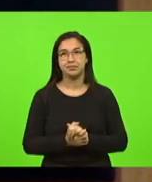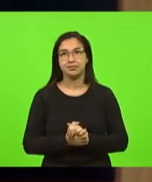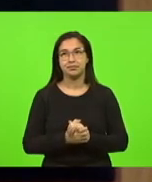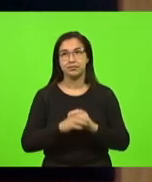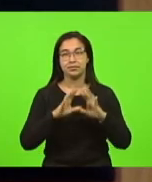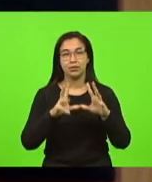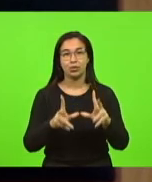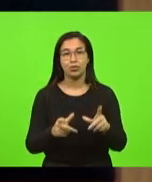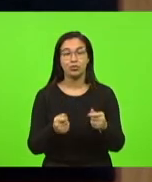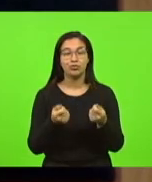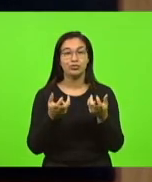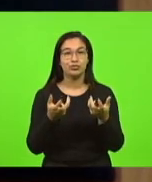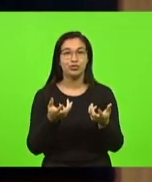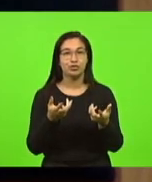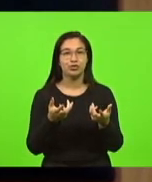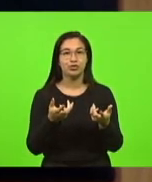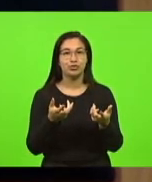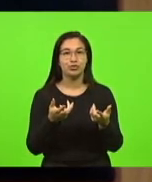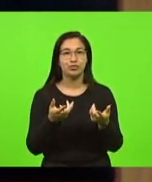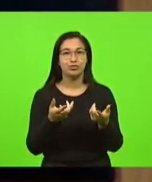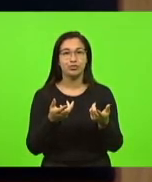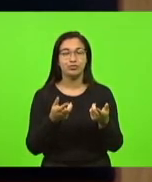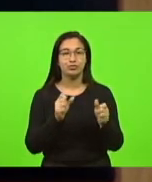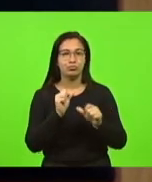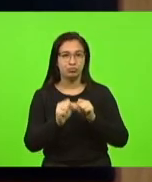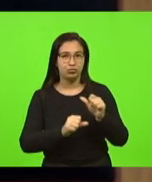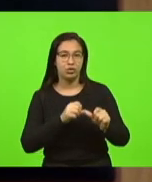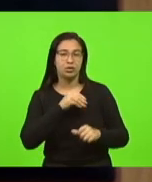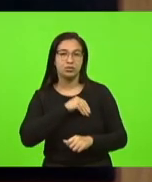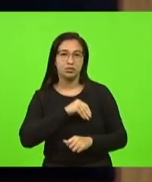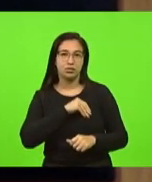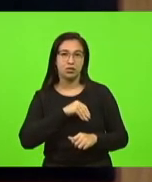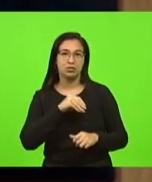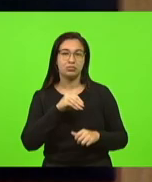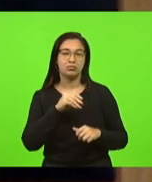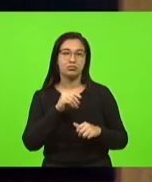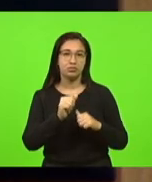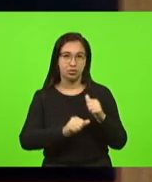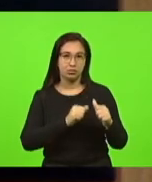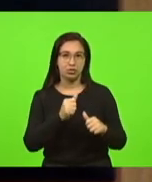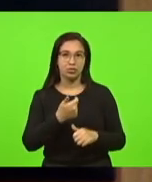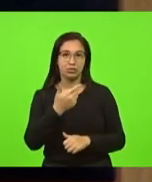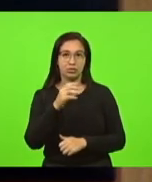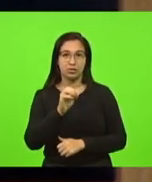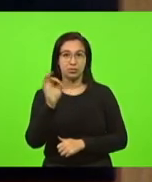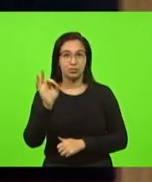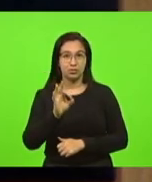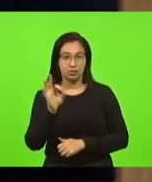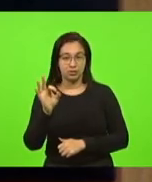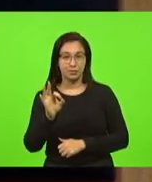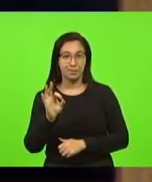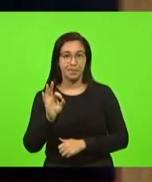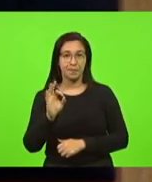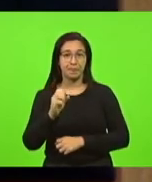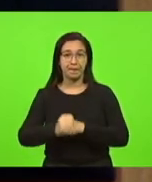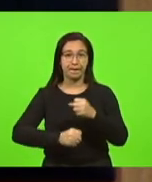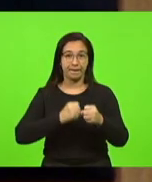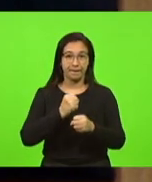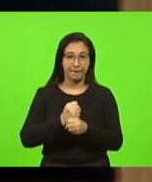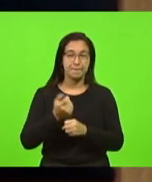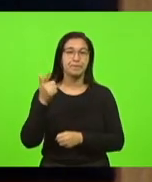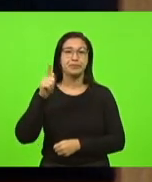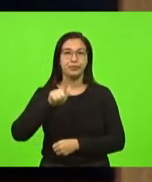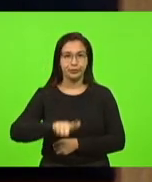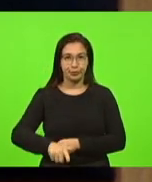queriam reajuste. Eles reajustaram em 100%. No outro ano, a mesma